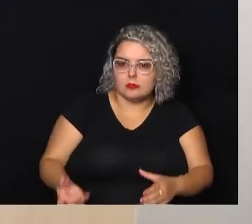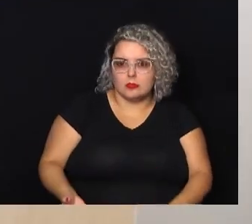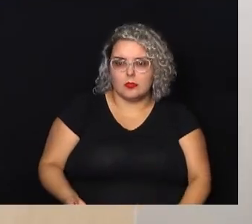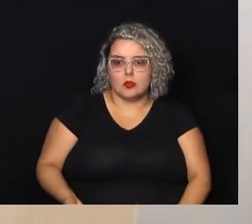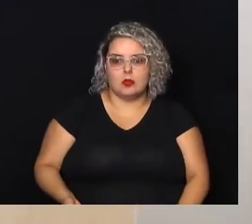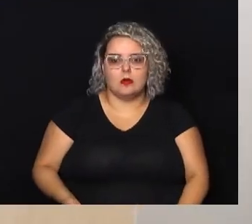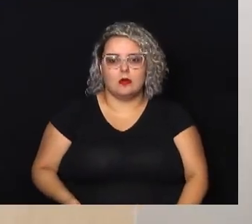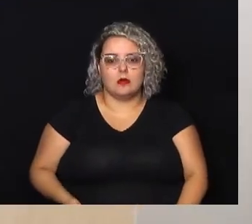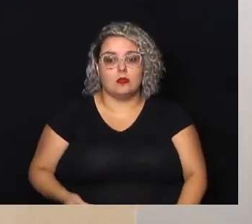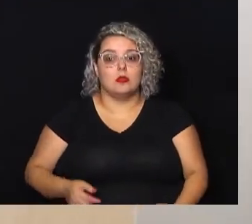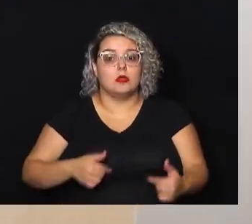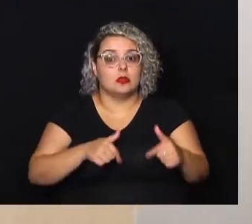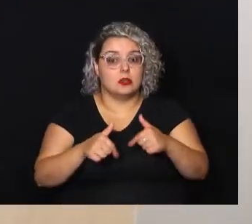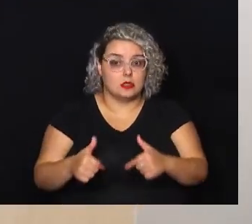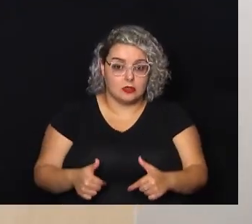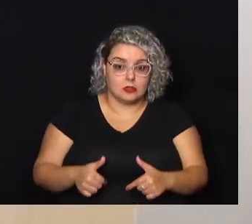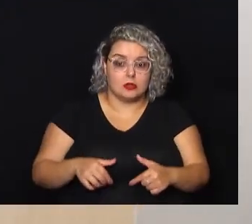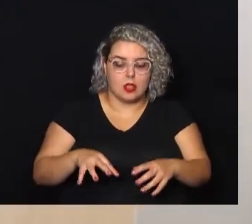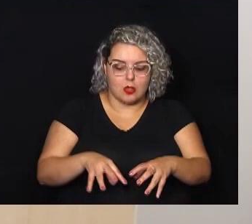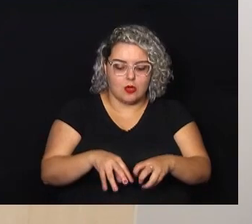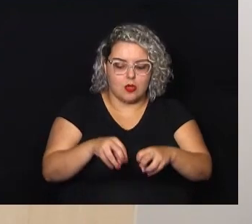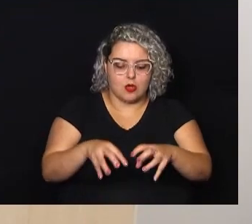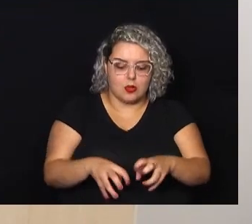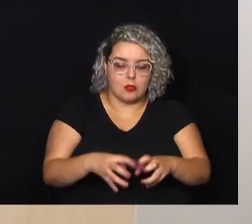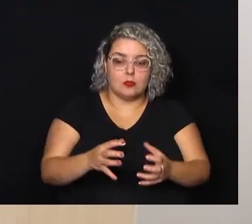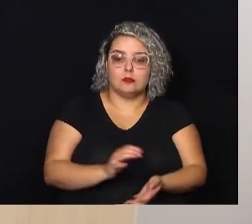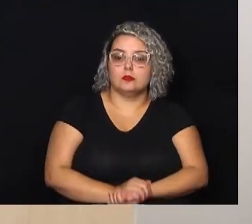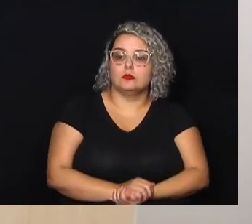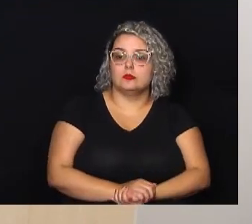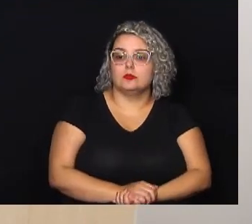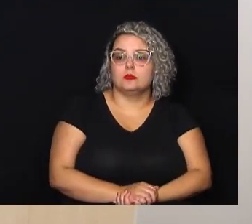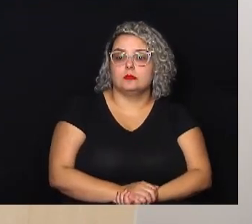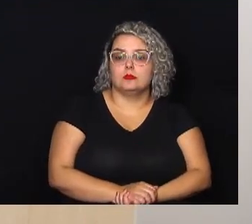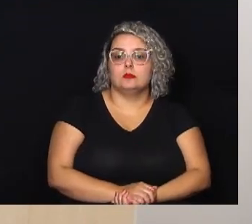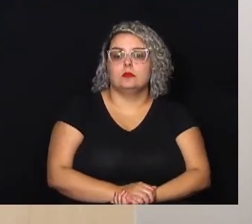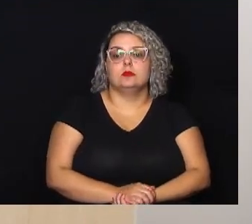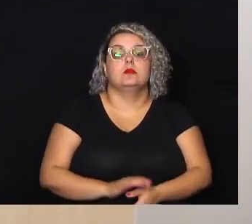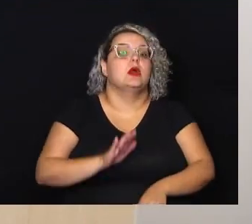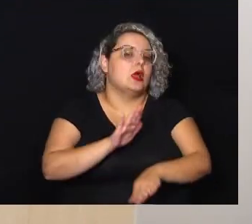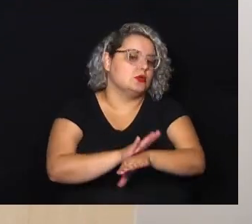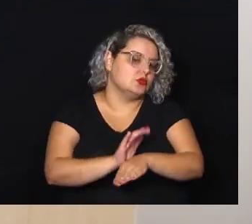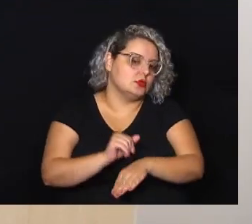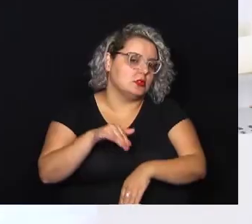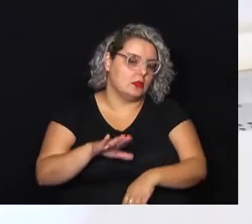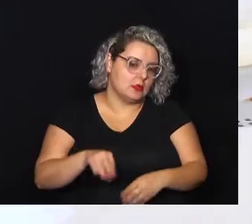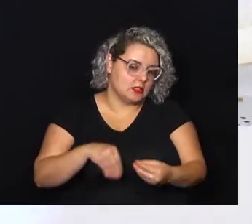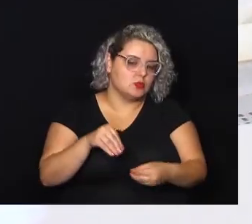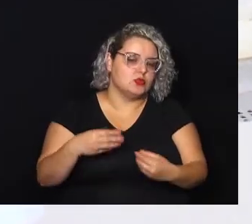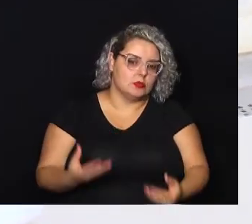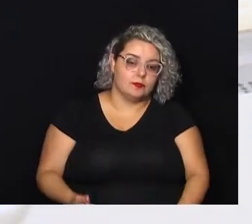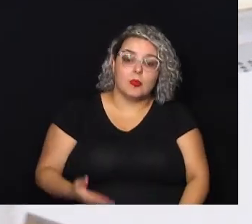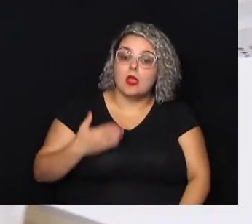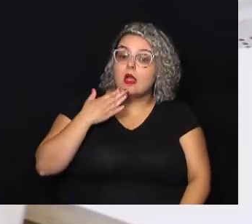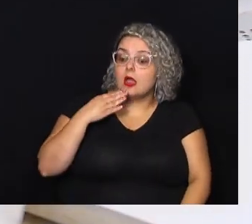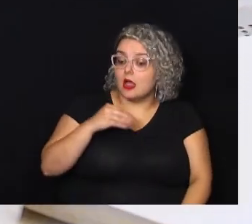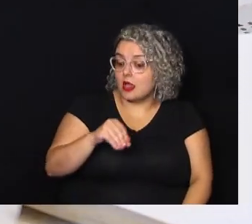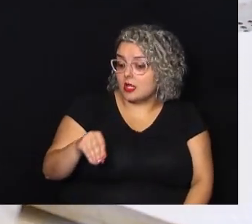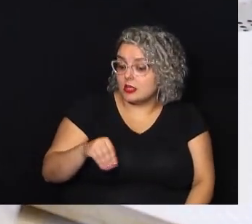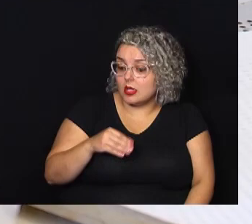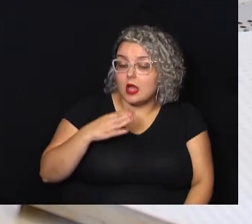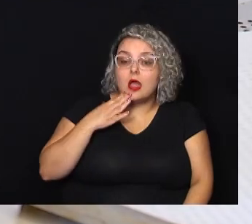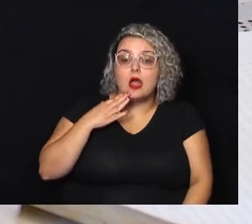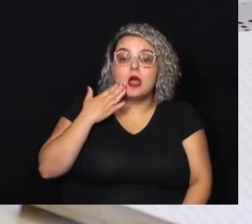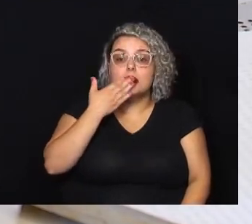Ou ok. também pode ser. O que a gente vai fazer? A gente vai trabalhar com as pontinhas dos dedos. E aí só para ajudar mais a misturar. Açúcar,